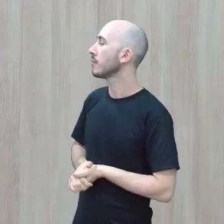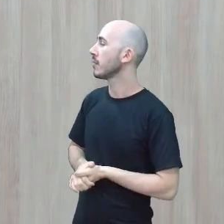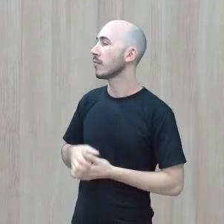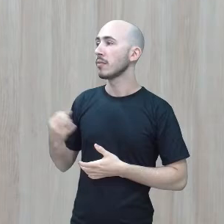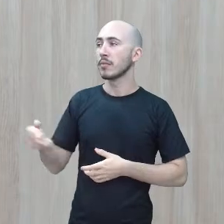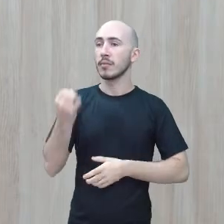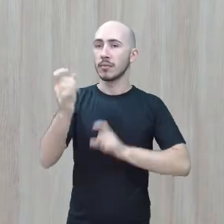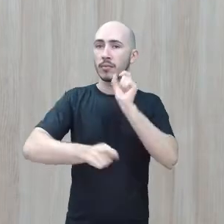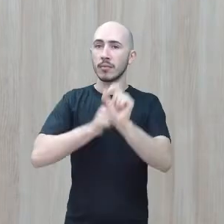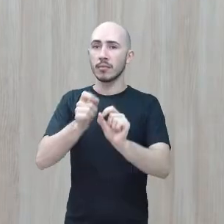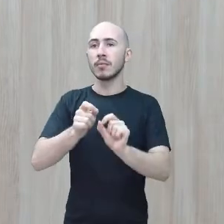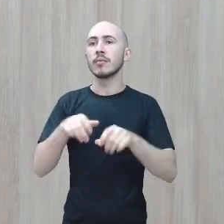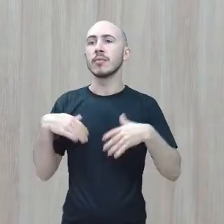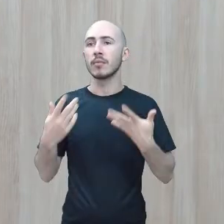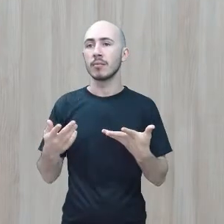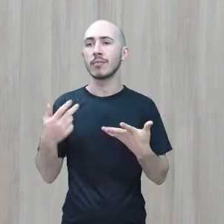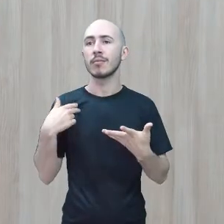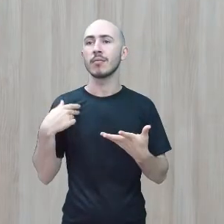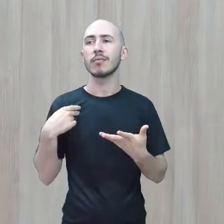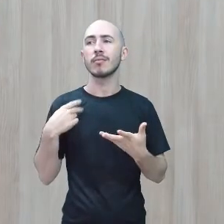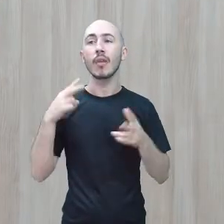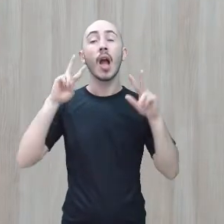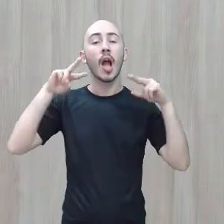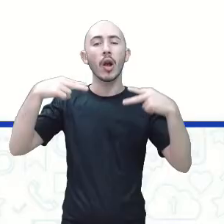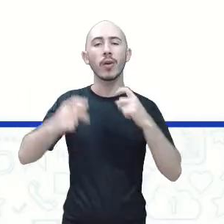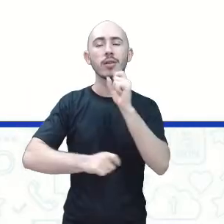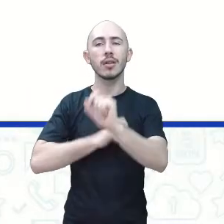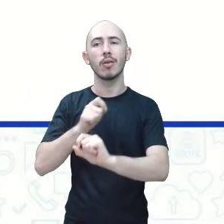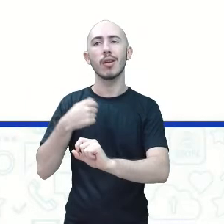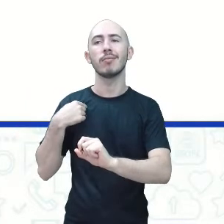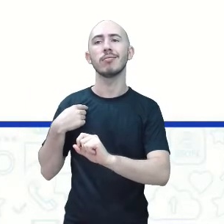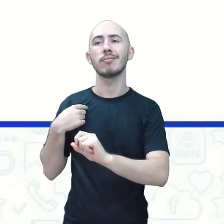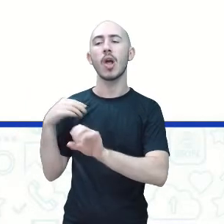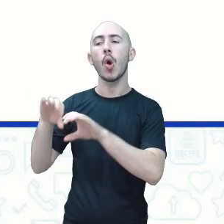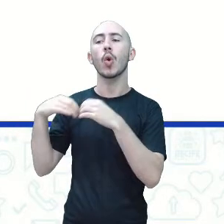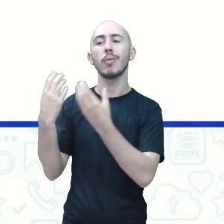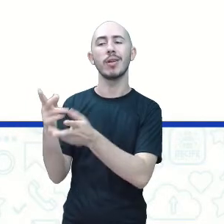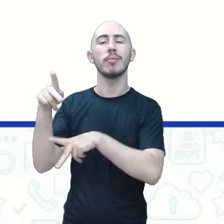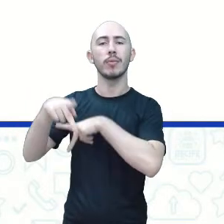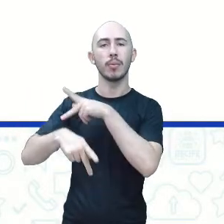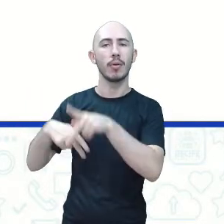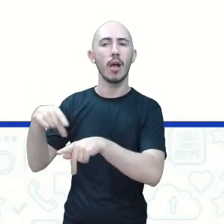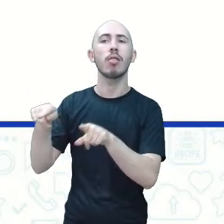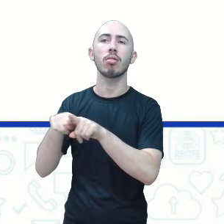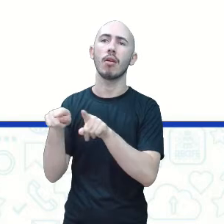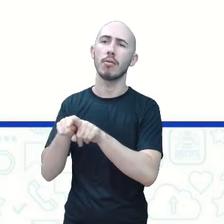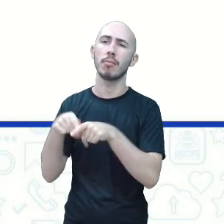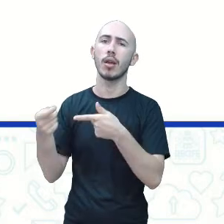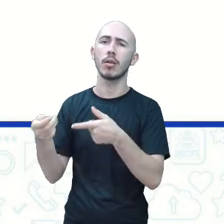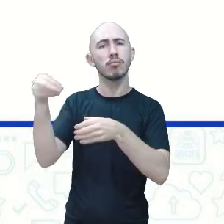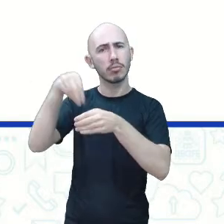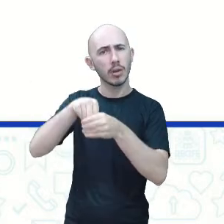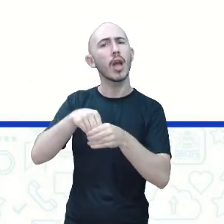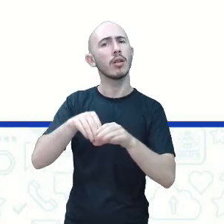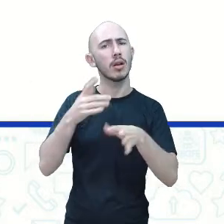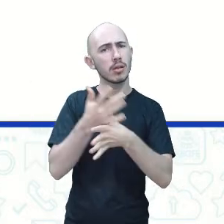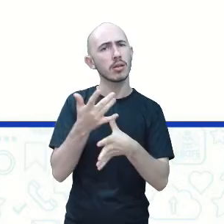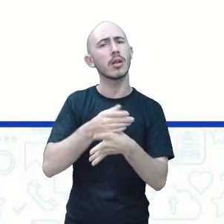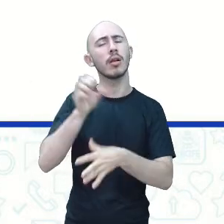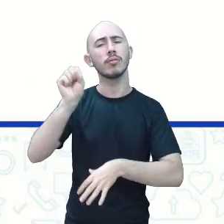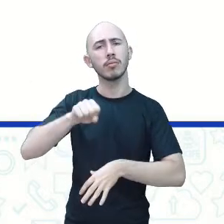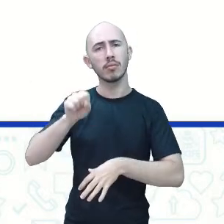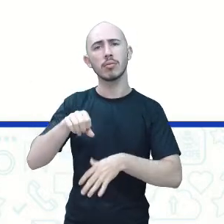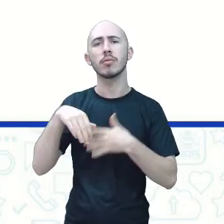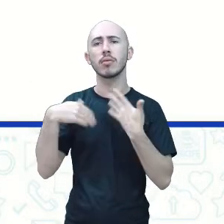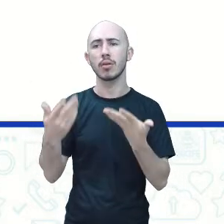gente destacar aqui, né, que reconhecer que as comunidades populares também fazem parte da cidade E o poder